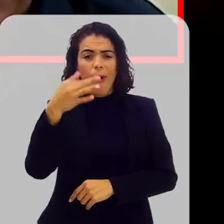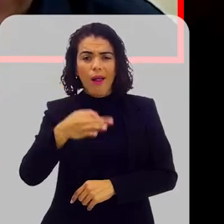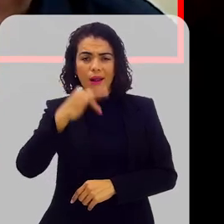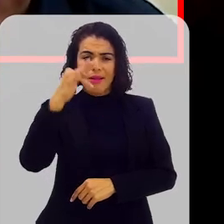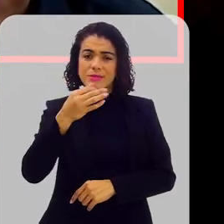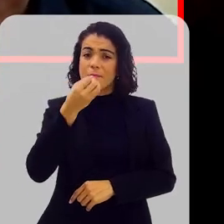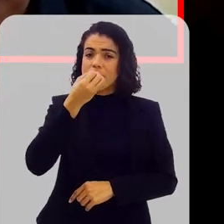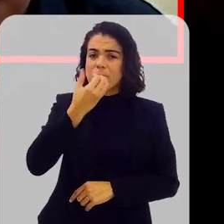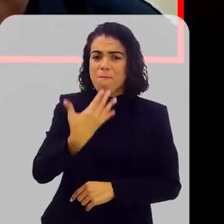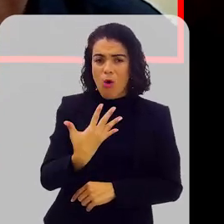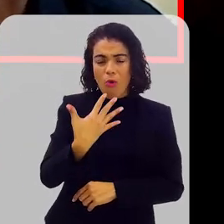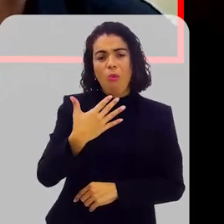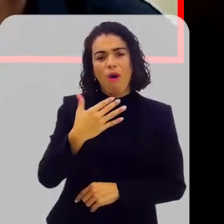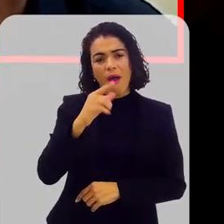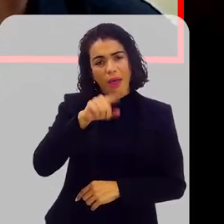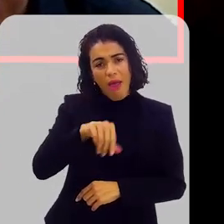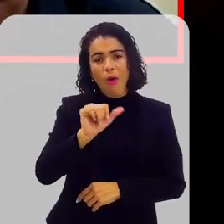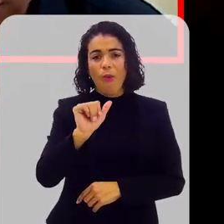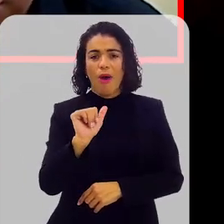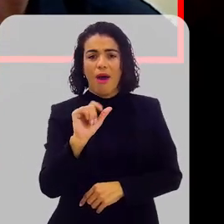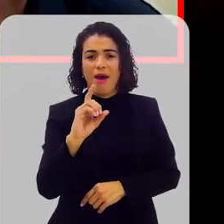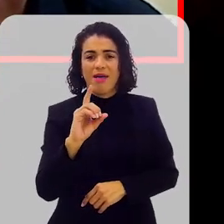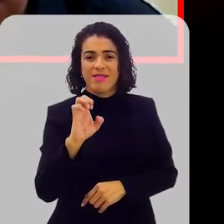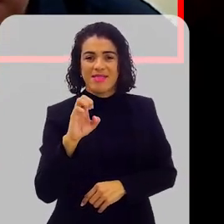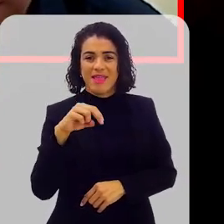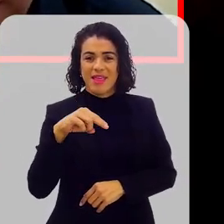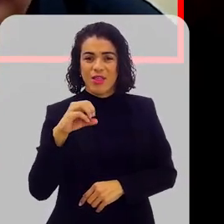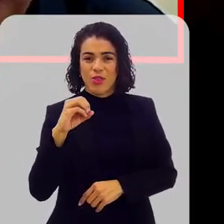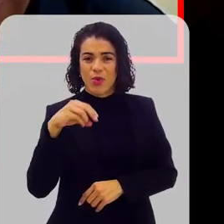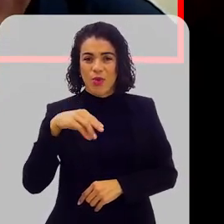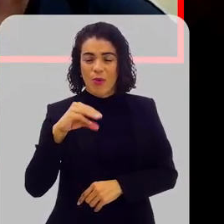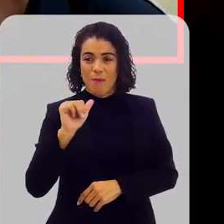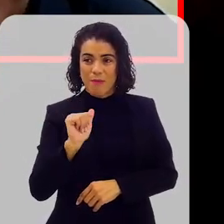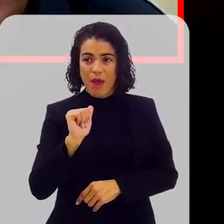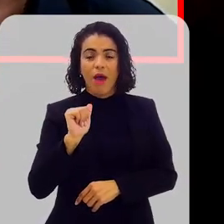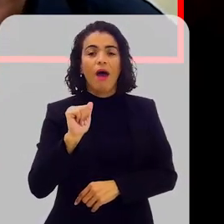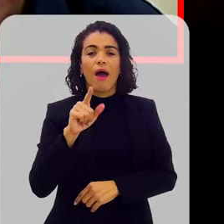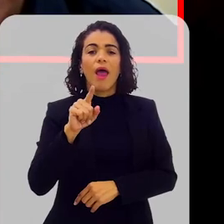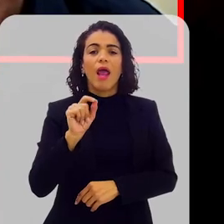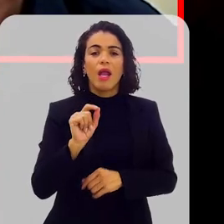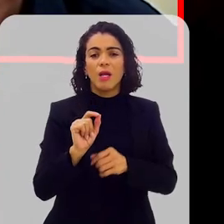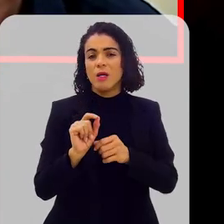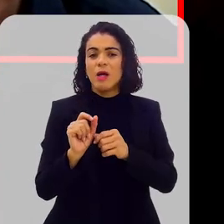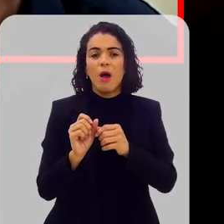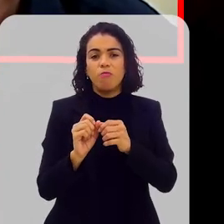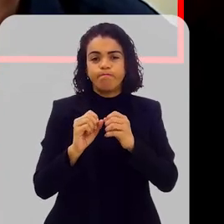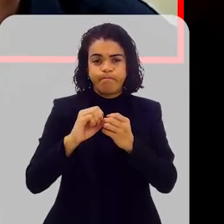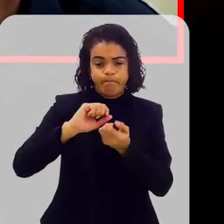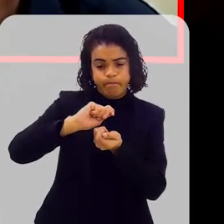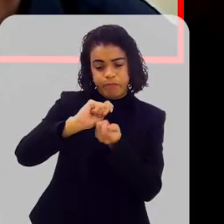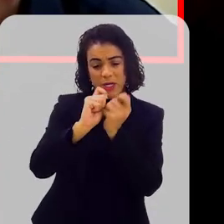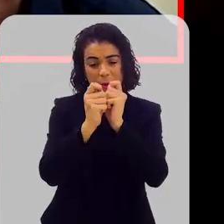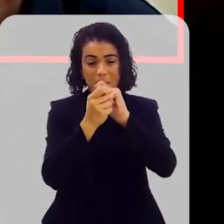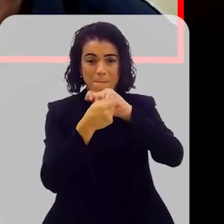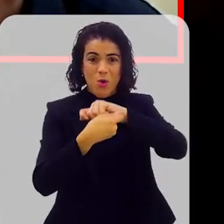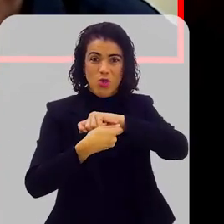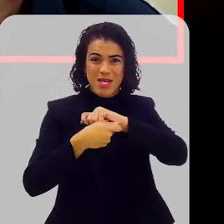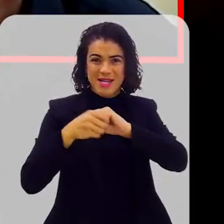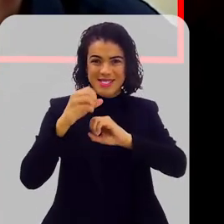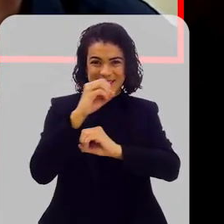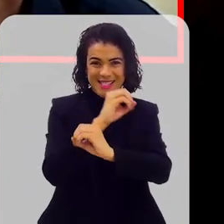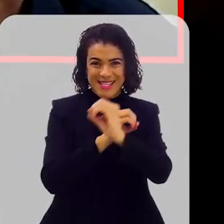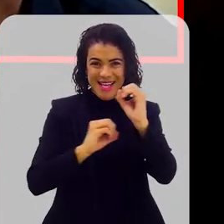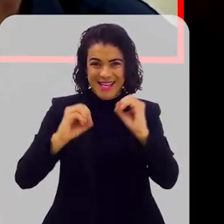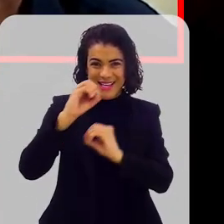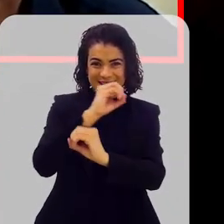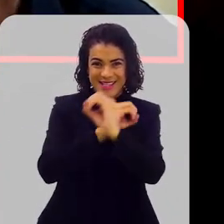o pólipo é uma lesão benigna, o pólipo adenomatoso, é o adenoma, ele sofre um processo que a gente chama de displasia, que é uma